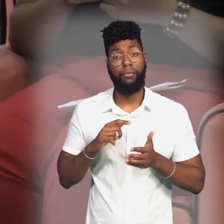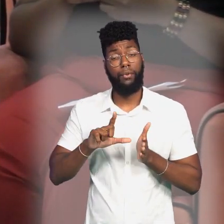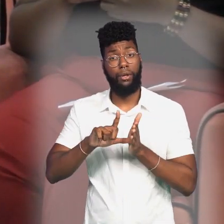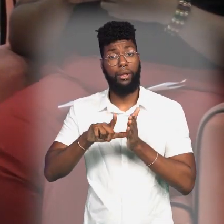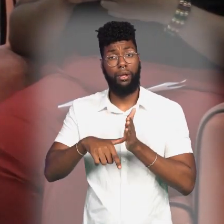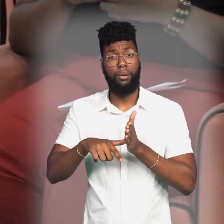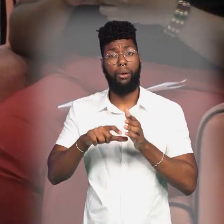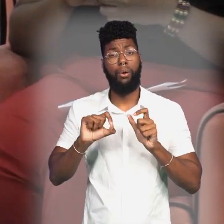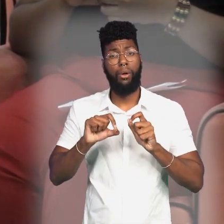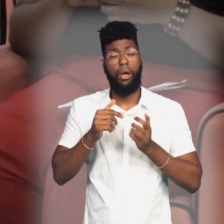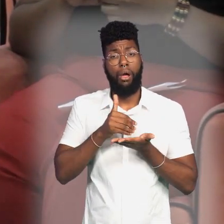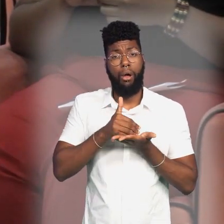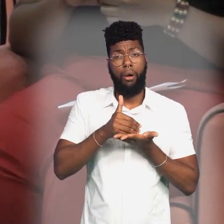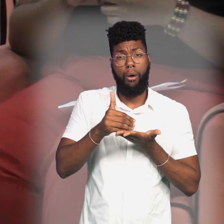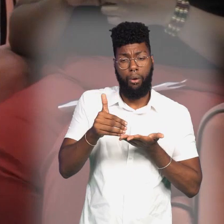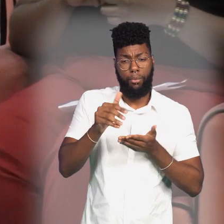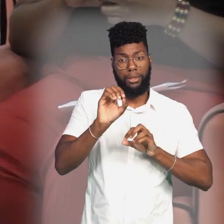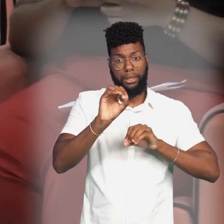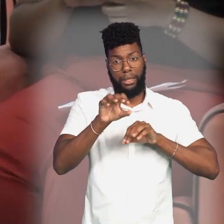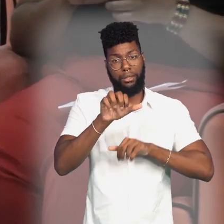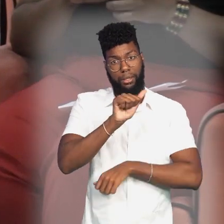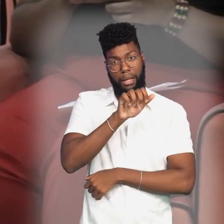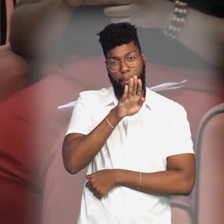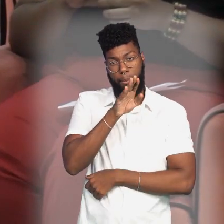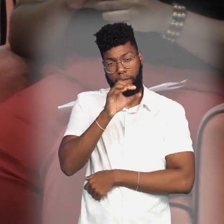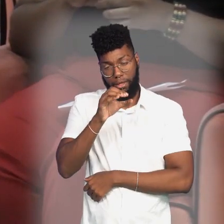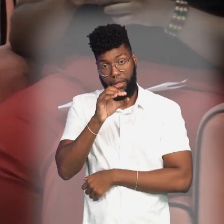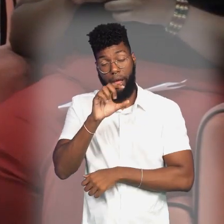Aí começa a alfabetização em